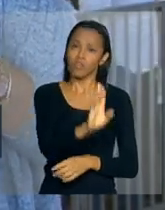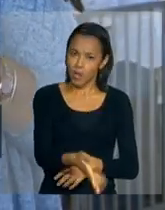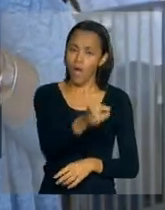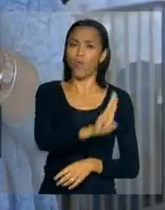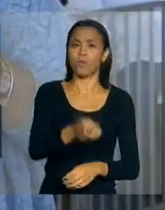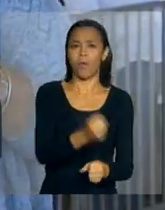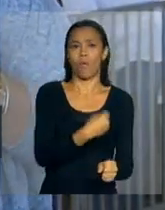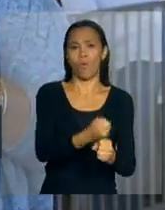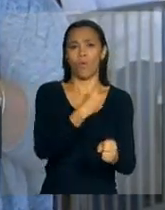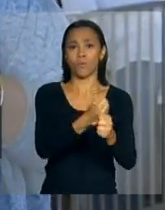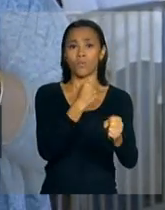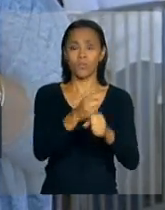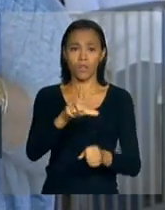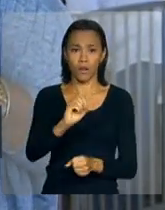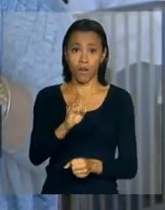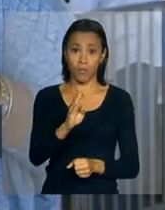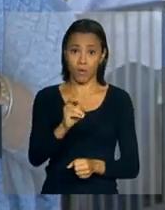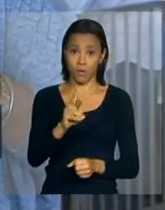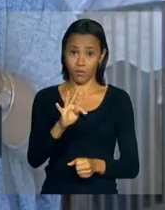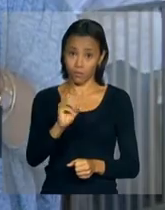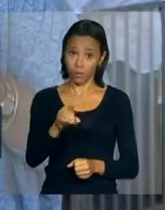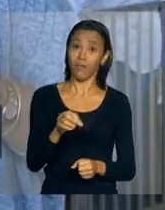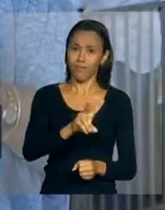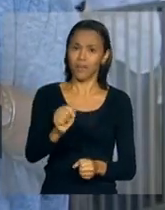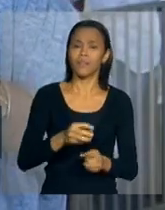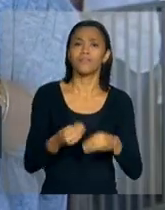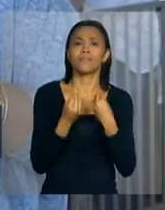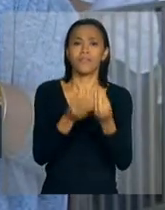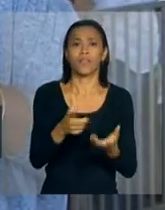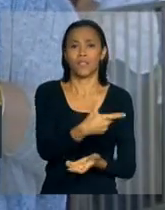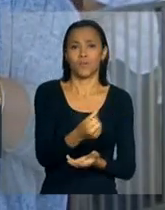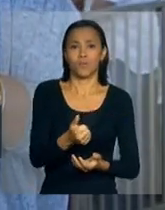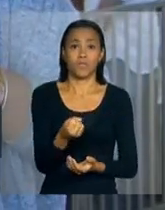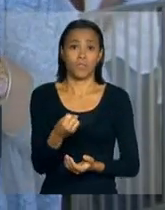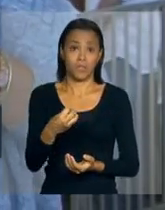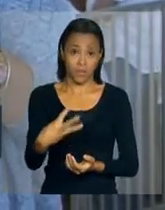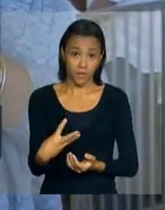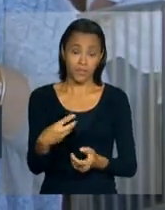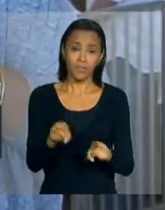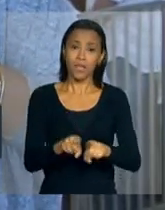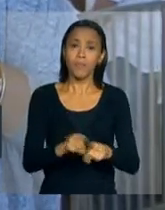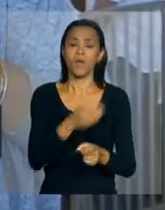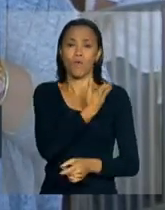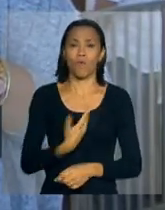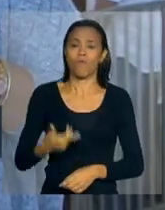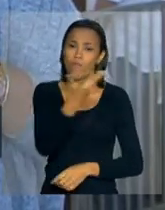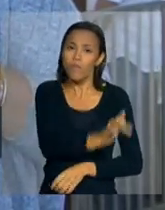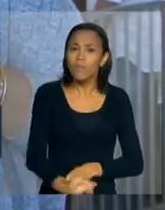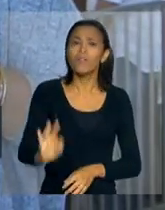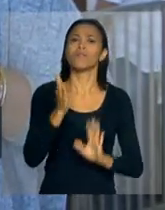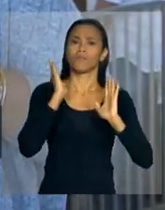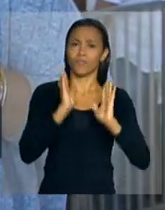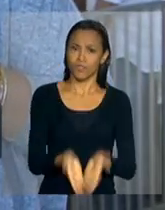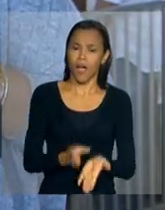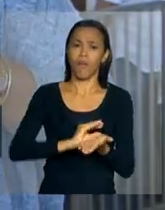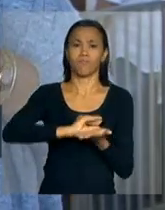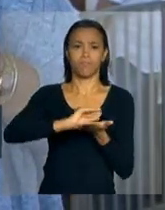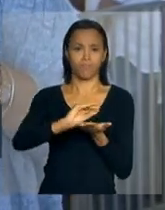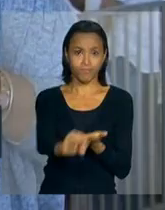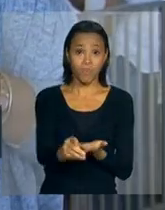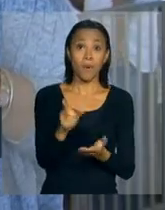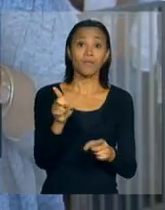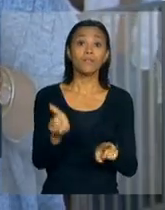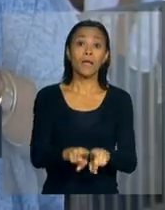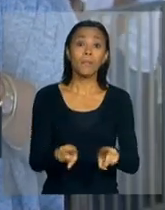a construção de laboratórios que vão ser entregues em 2013 e o governo federal também repassou recursos para